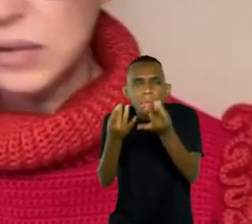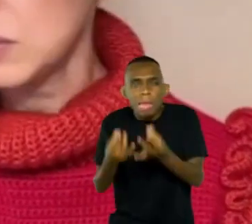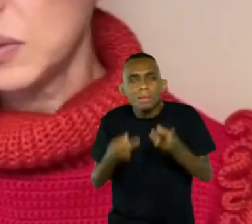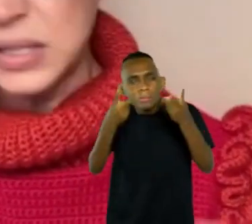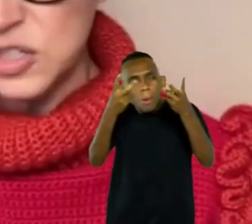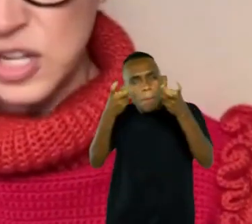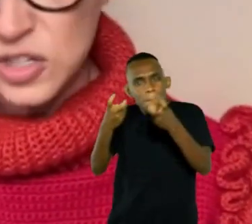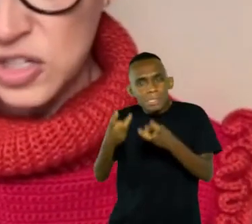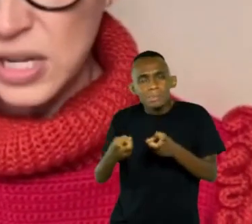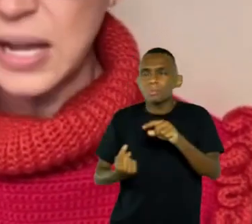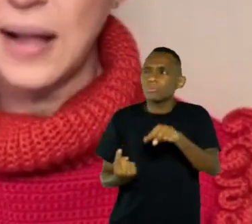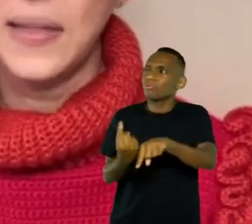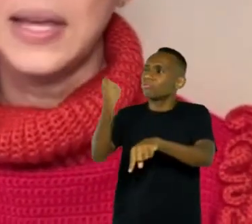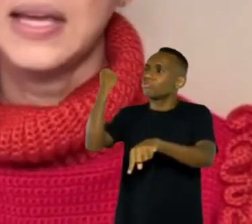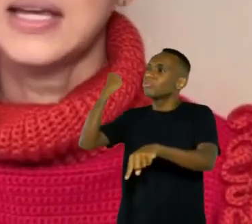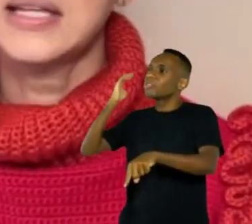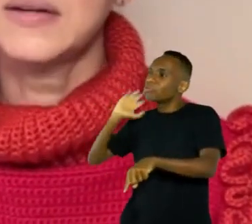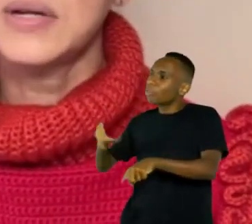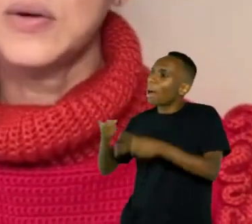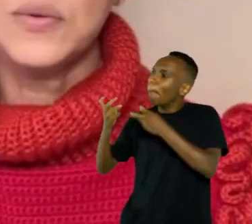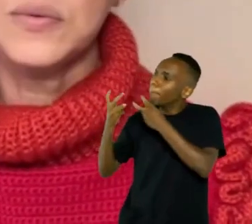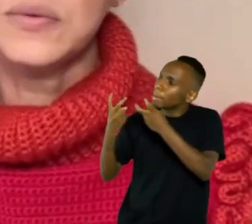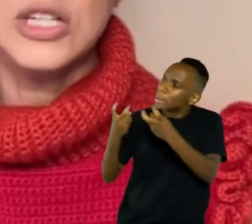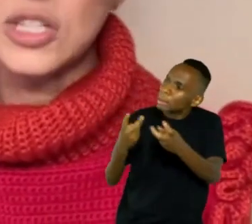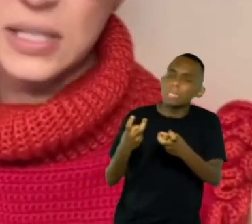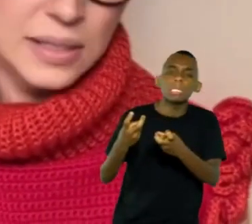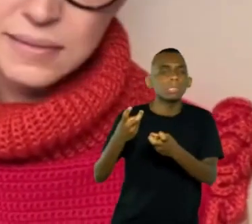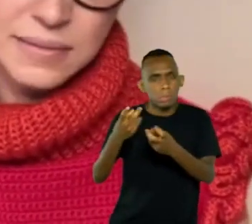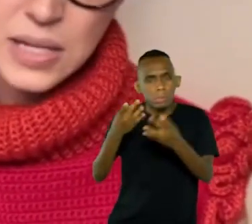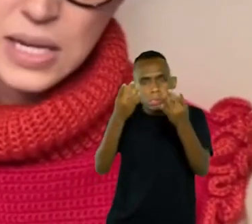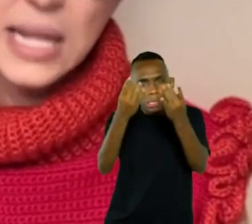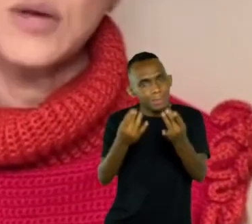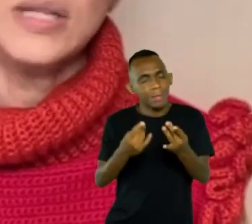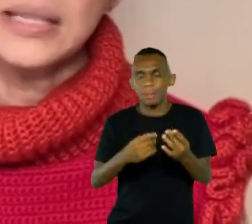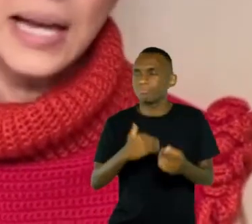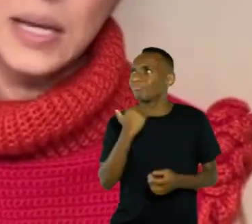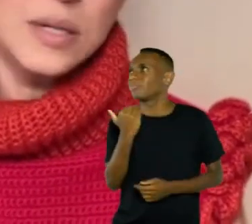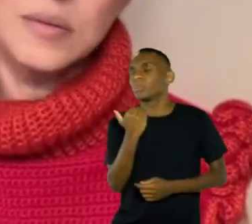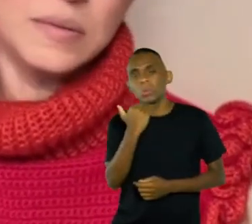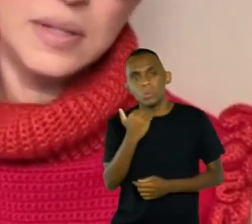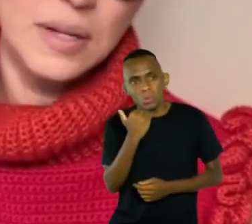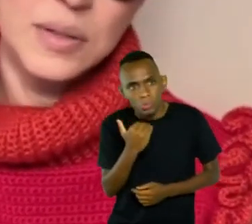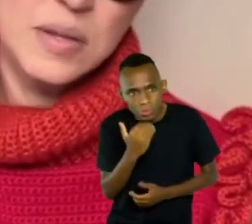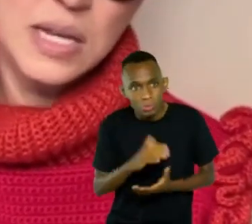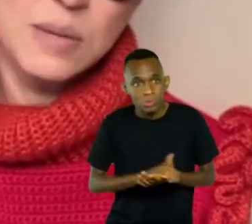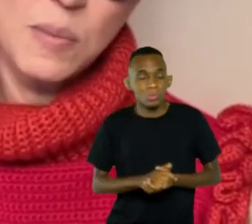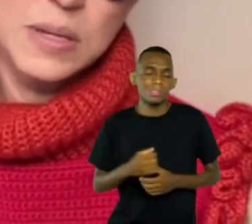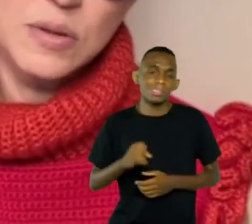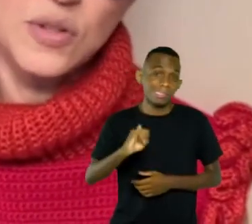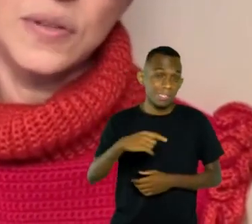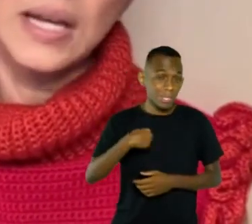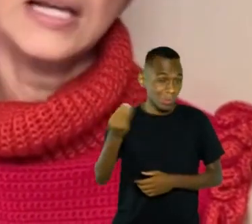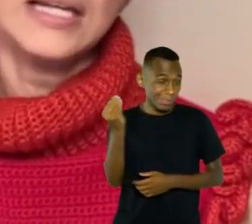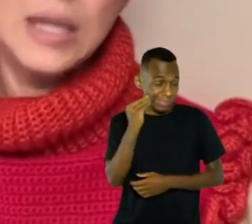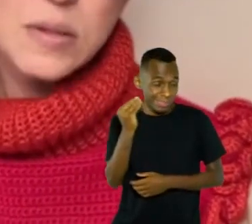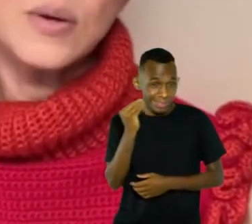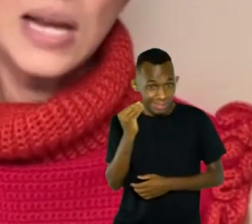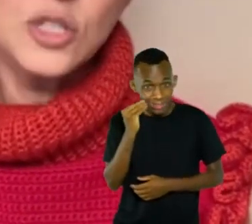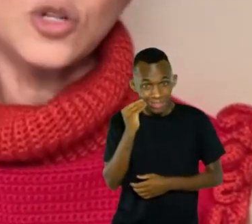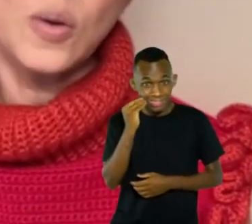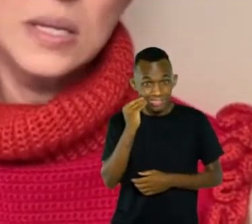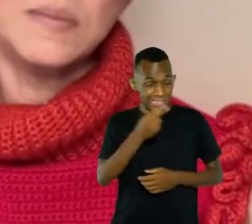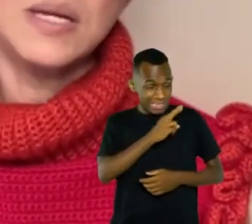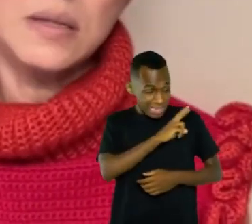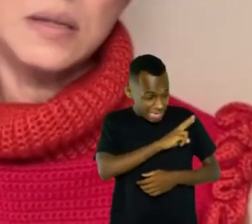muito cedo e nunca deixei de enxergar. Então, eu não adianta, né? Nem que eu tentasse, eu não seria uma pessoa de fé. Não